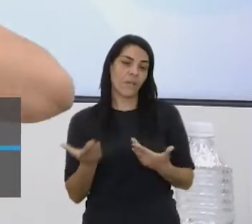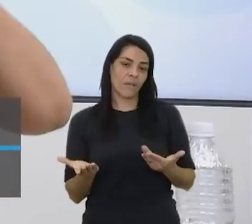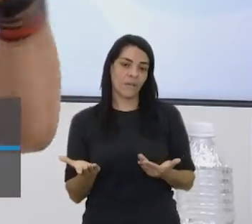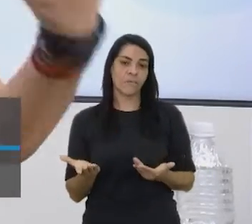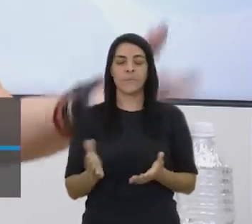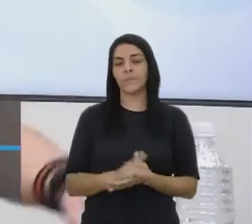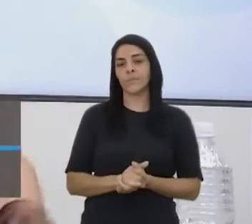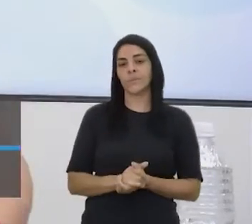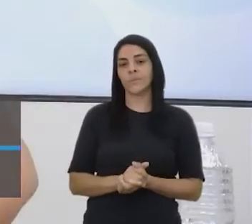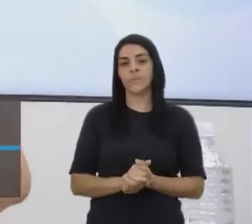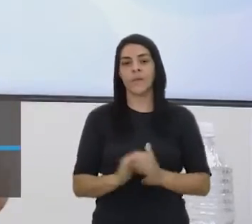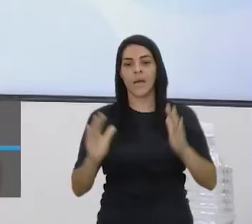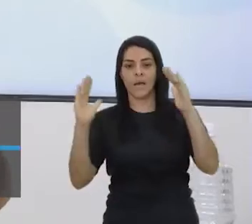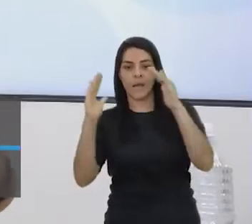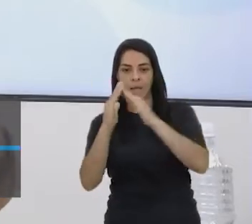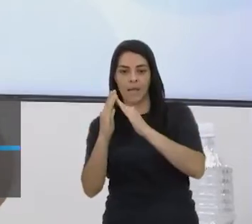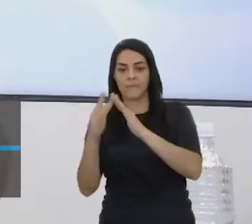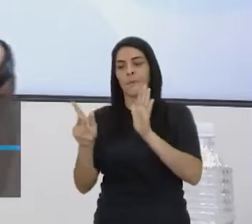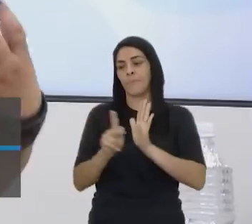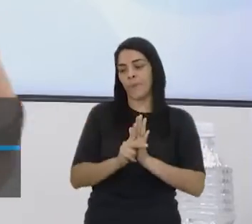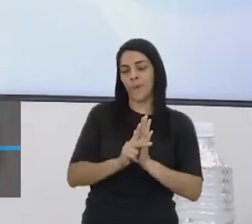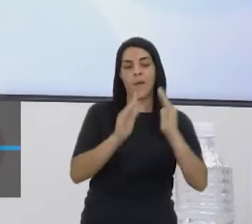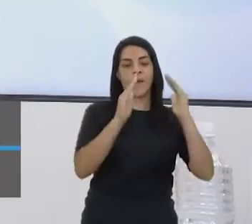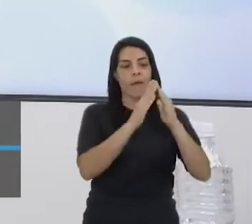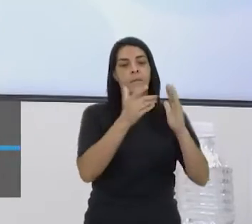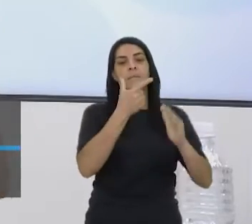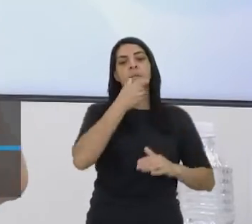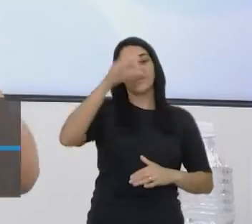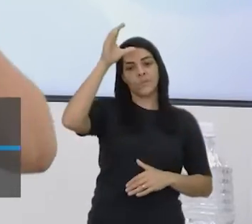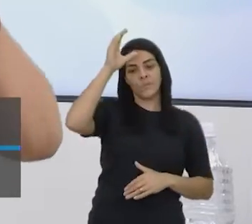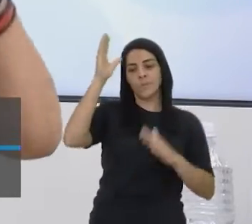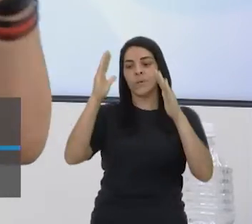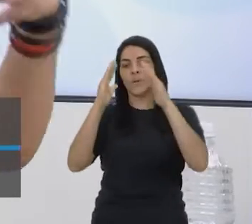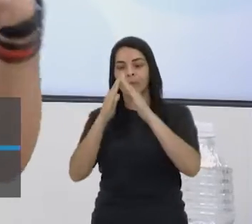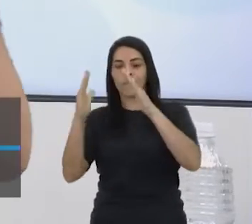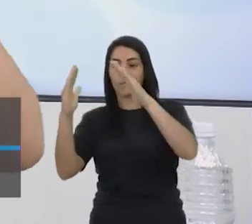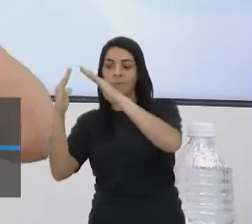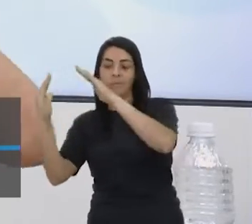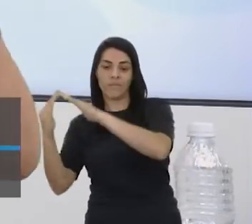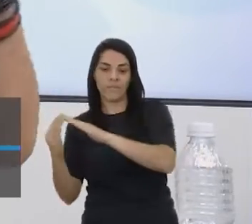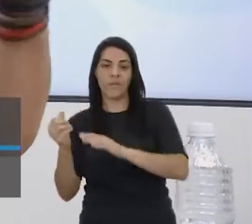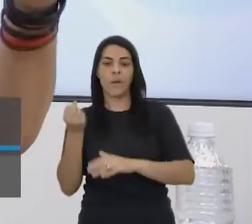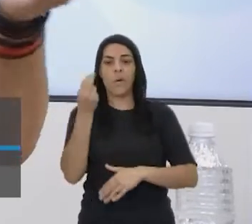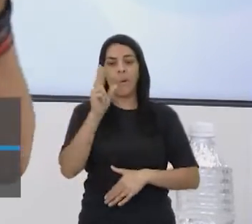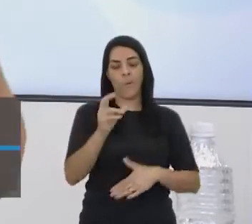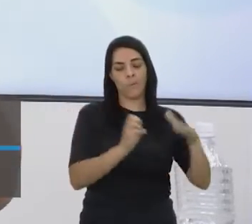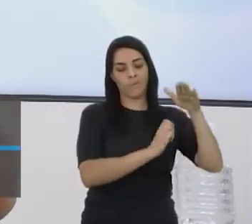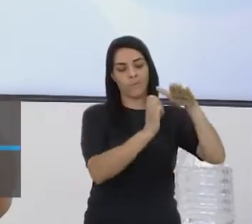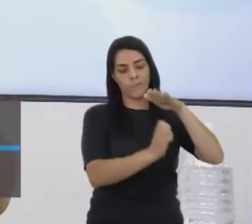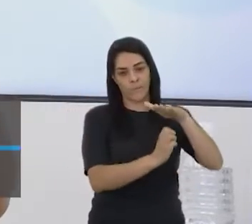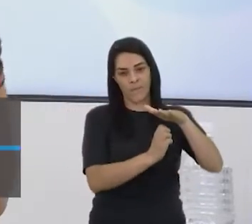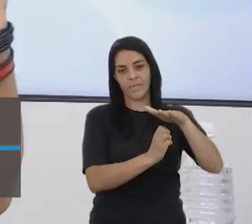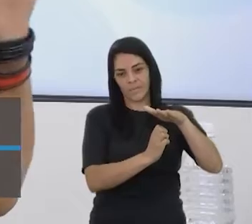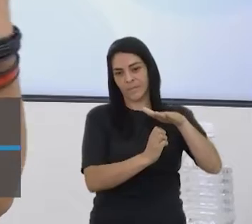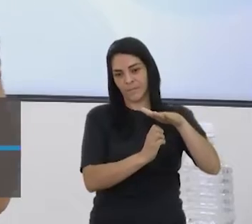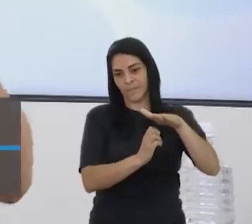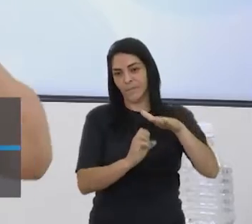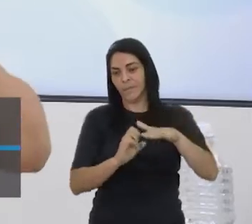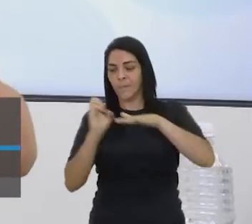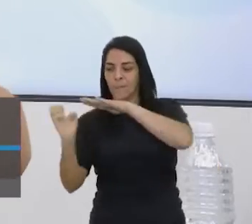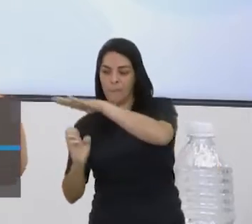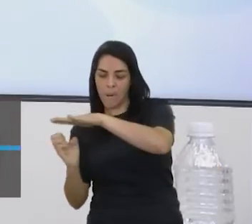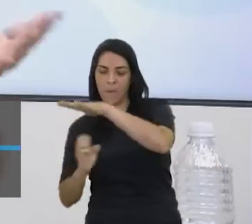casa quando você vai na casa de um tio de um vizinho até quando a gente tá falando sobre de uma empresa para outra de uma escola para outra né